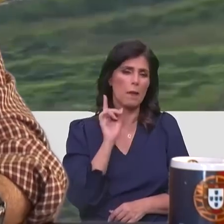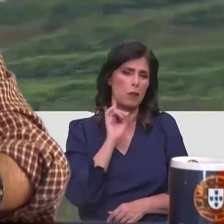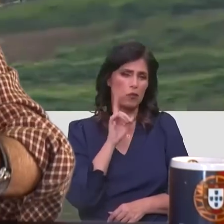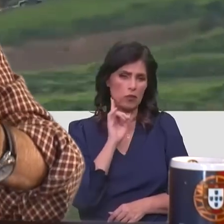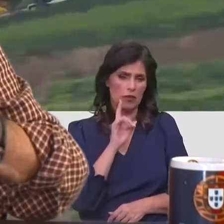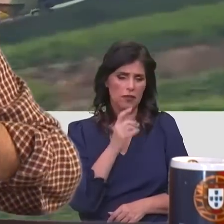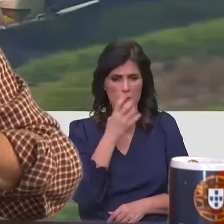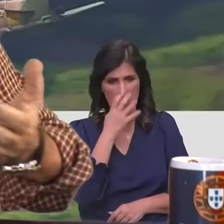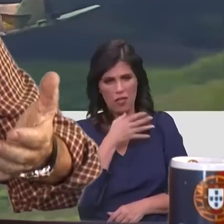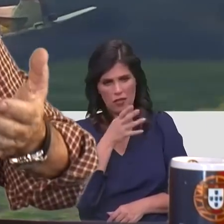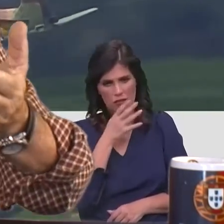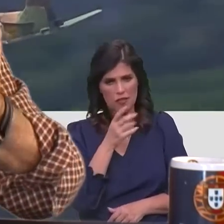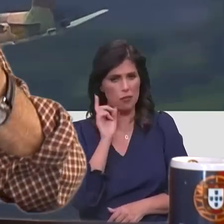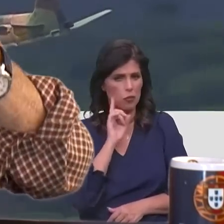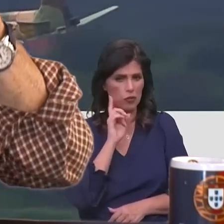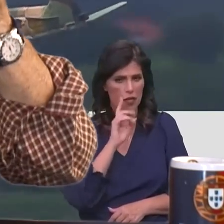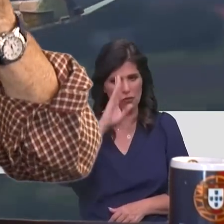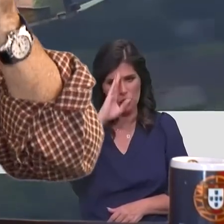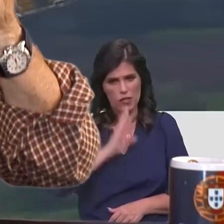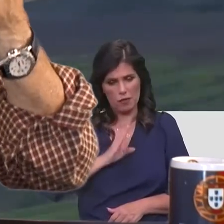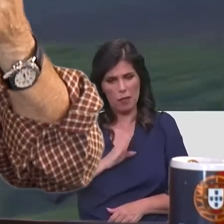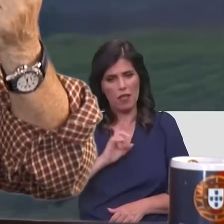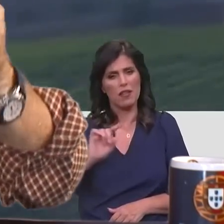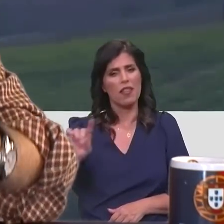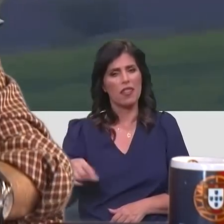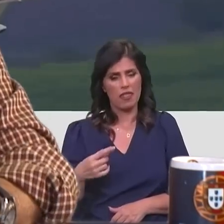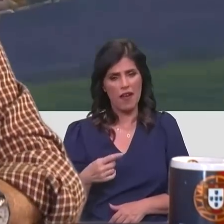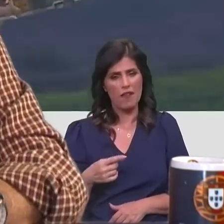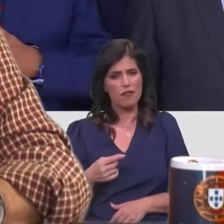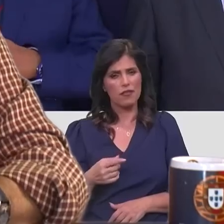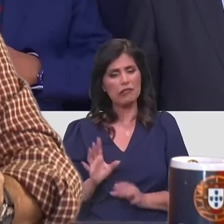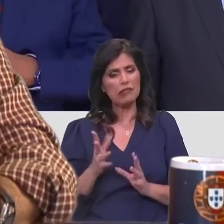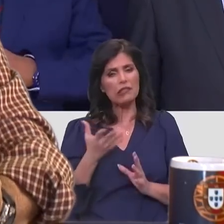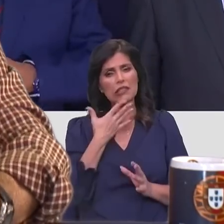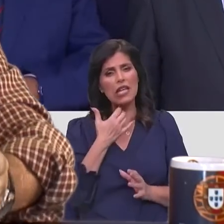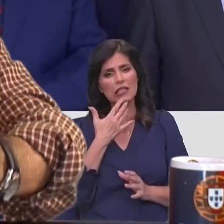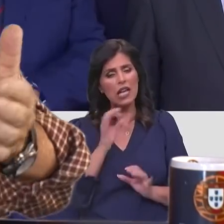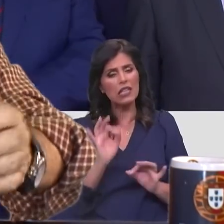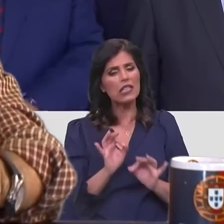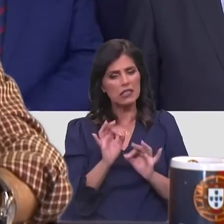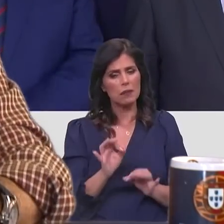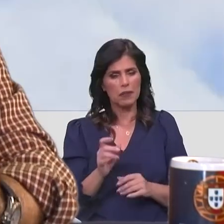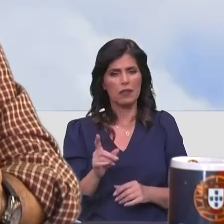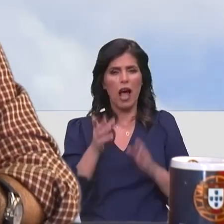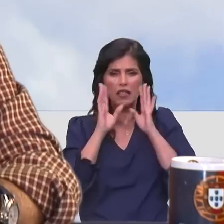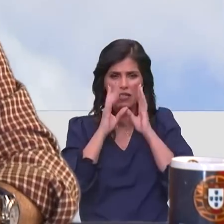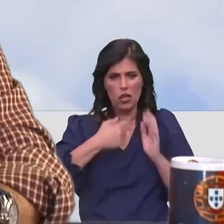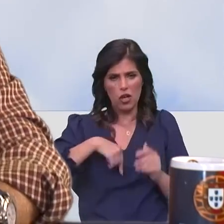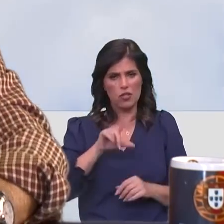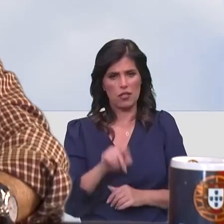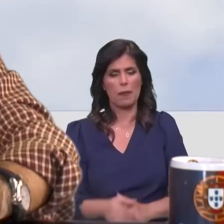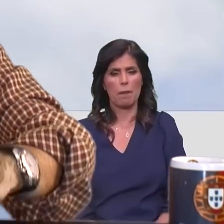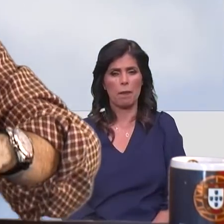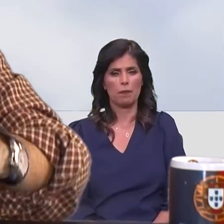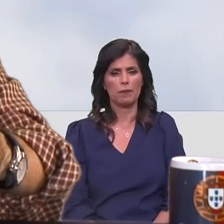menos de costa do que eu e eu estaria incapaz de segurar uma cara de um político transformada numa cabeça de um porco acho isso e não acreditava